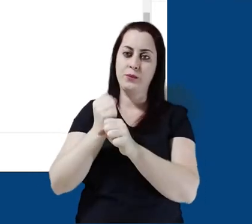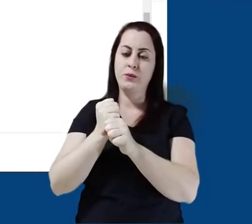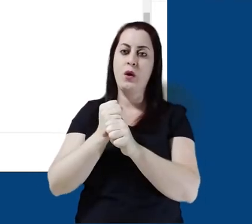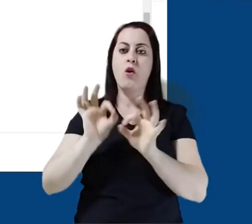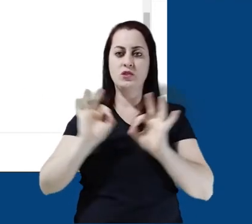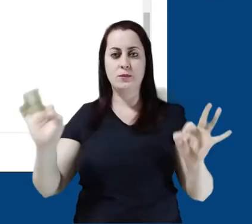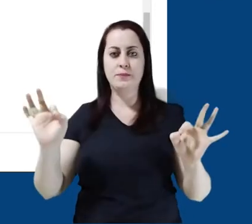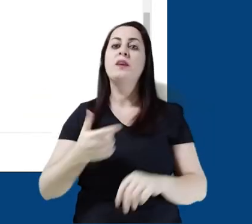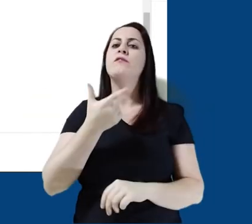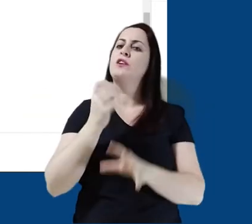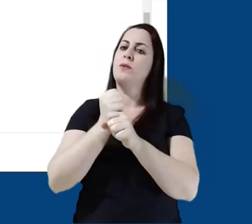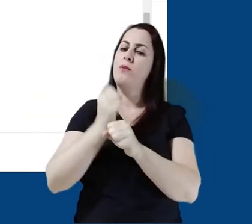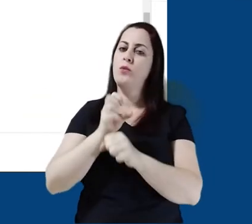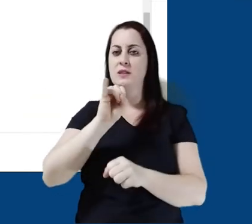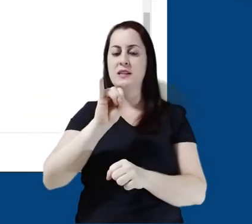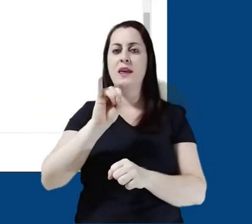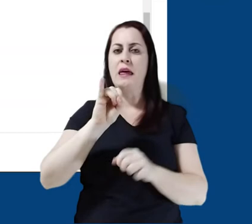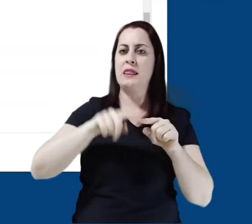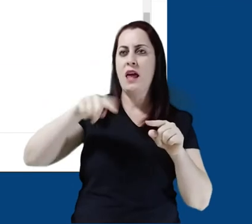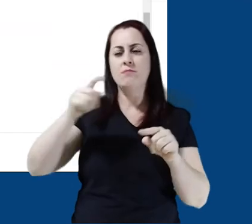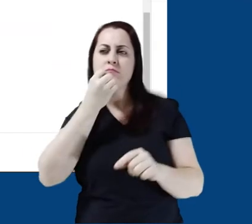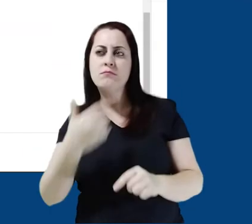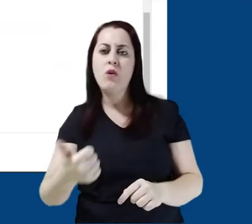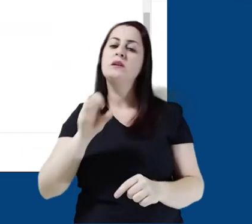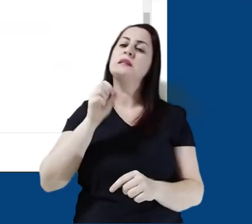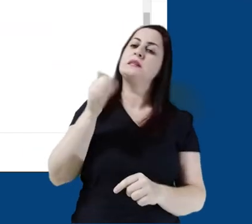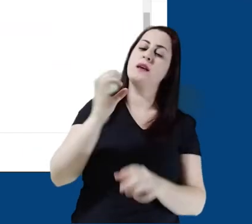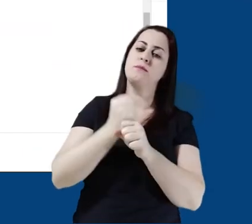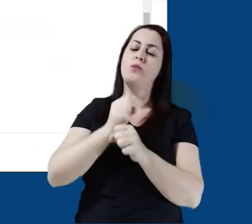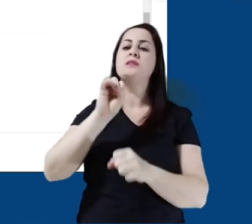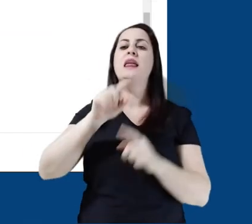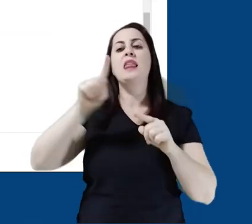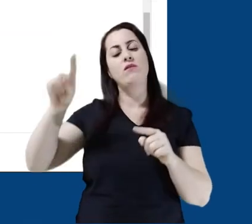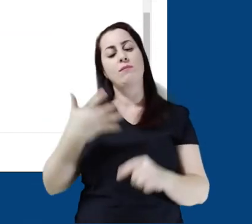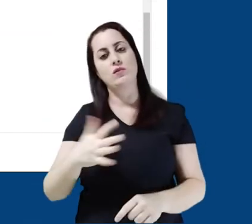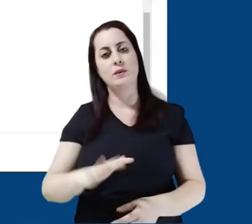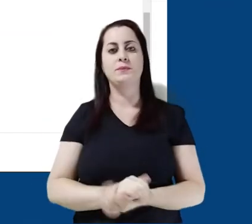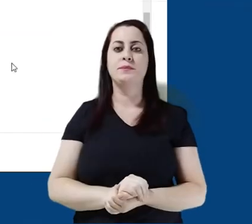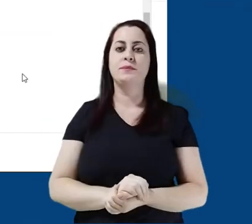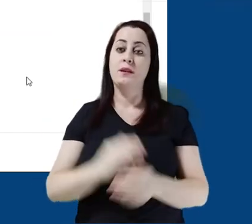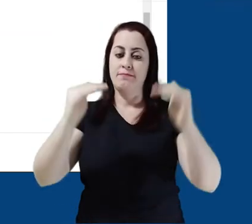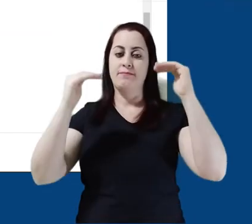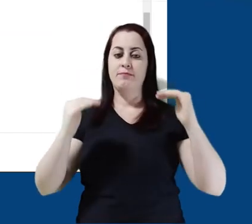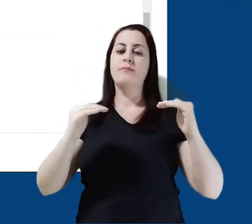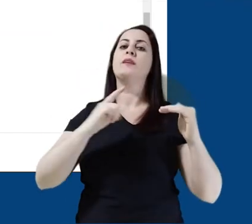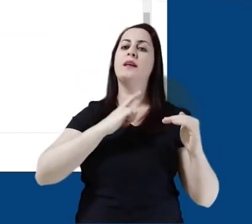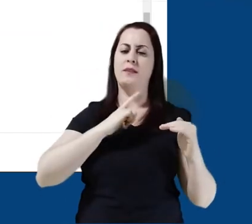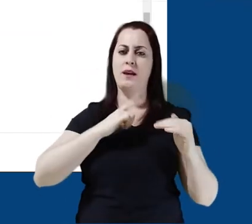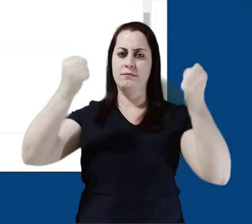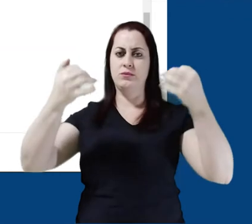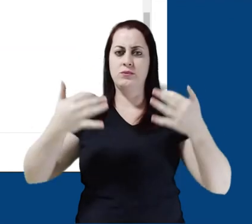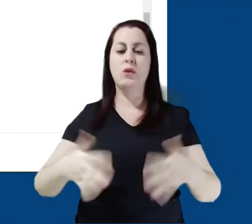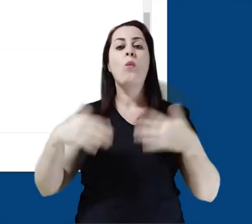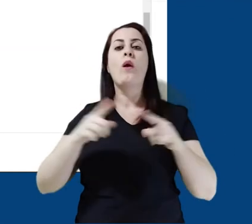30 pontos se eu tiver um nível ótimo 20 pontos se ele tiver no nível bom e 10 pontos se eu não tiver no nível regular abaixo Ainda